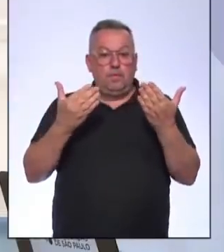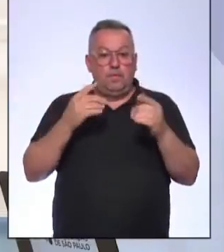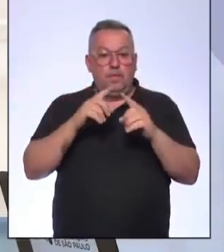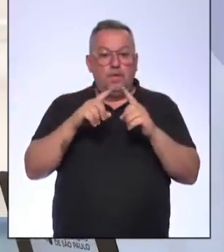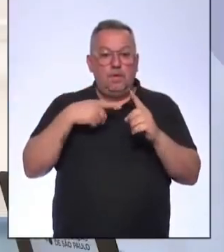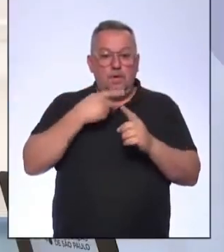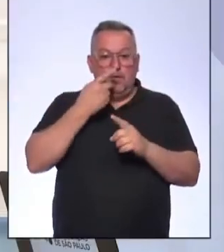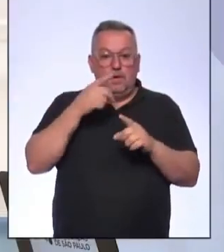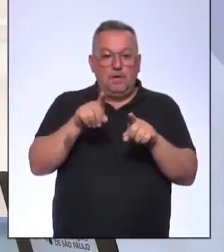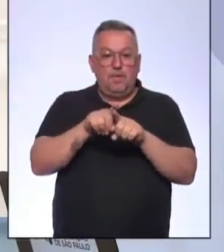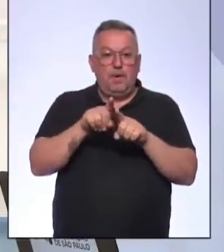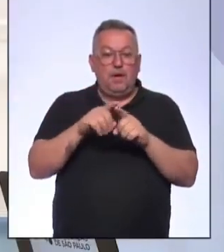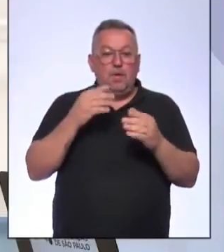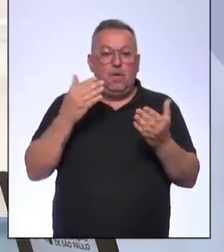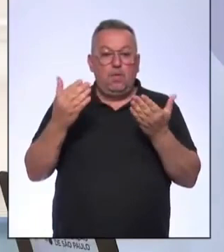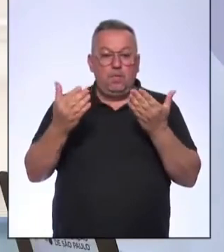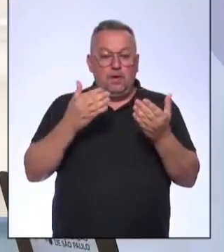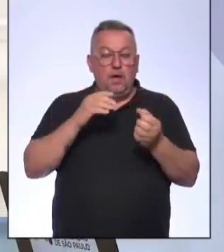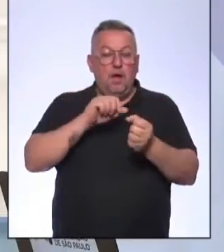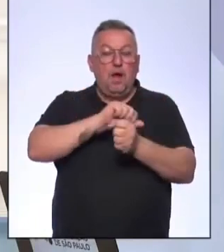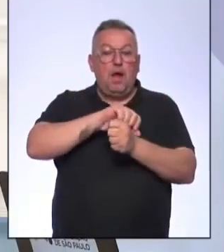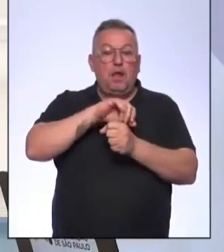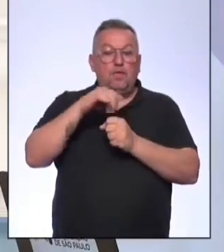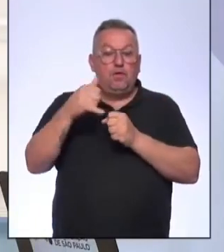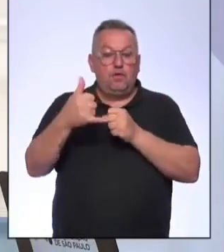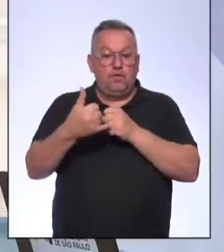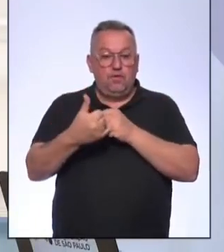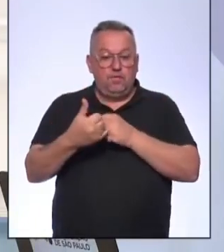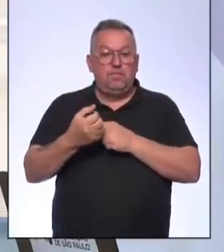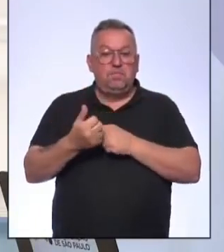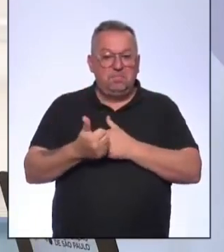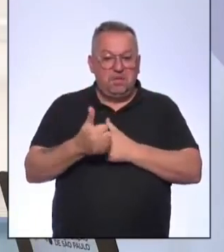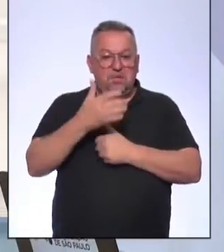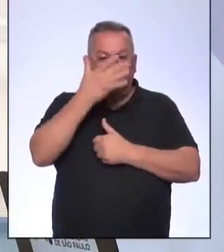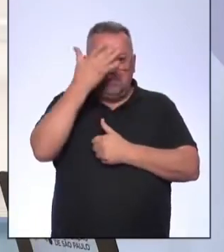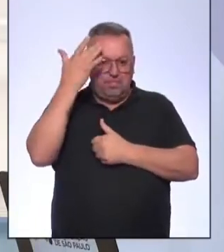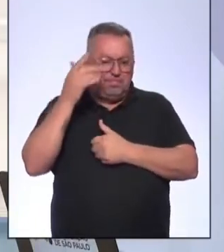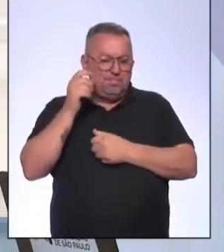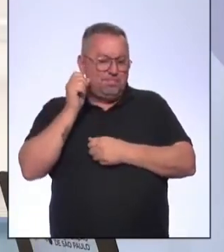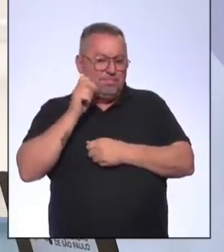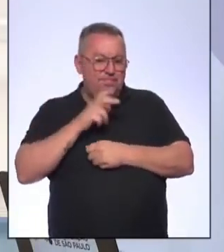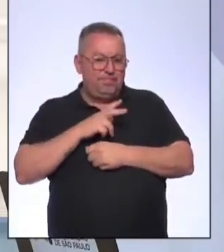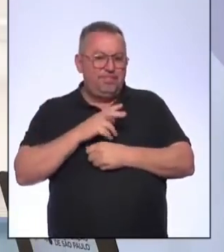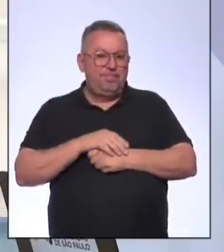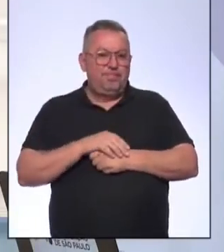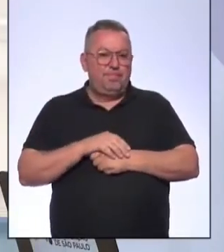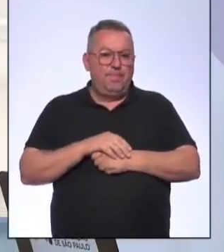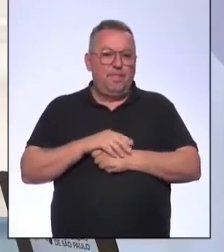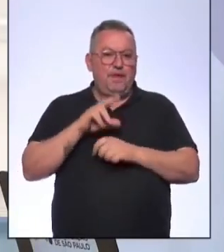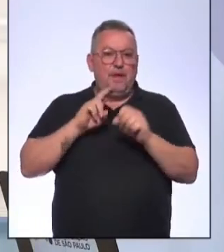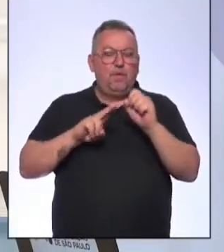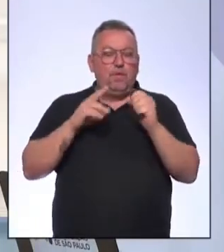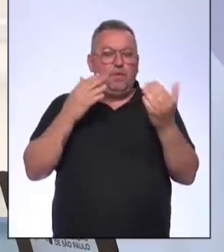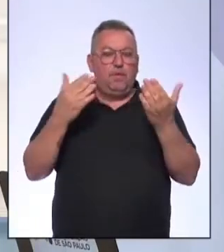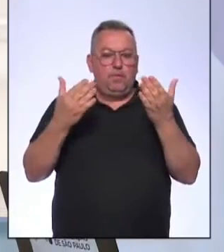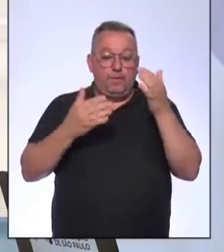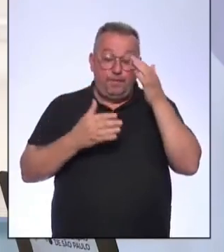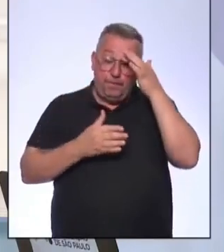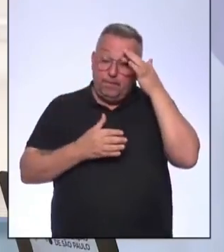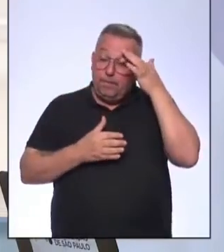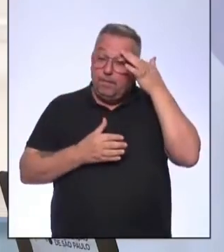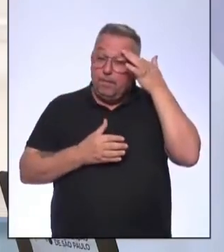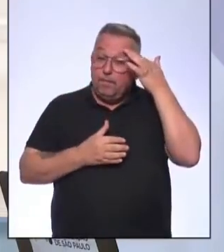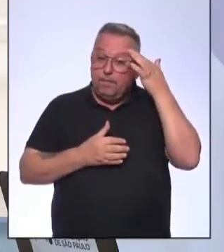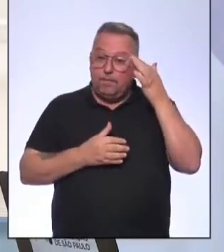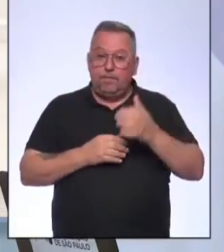devia ter falado comparação entre adjetivos. Muito bem, então o pessoal está esperto aí, também falha minha. Eu teria que falar do que a gente usa para comparar adjetivo. Então tem essa palavra